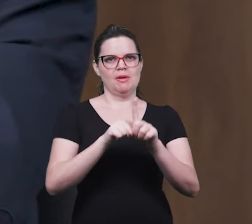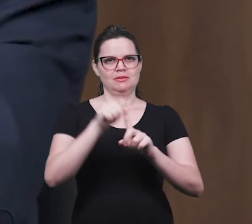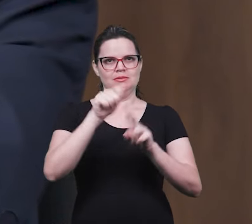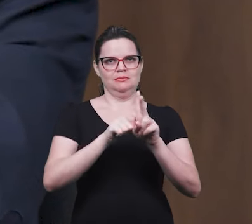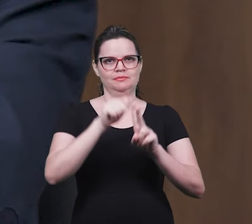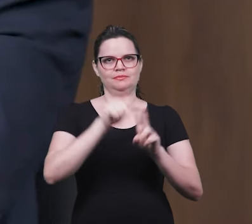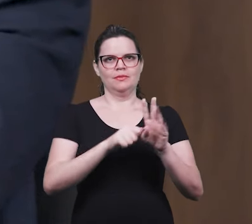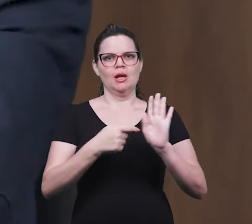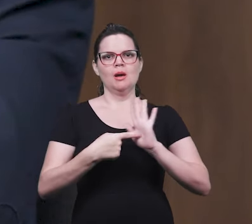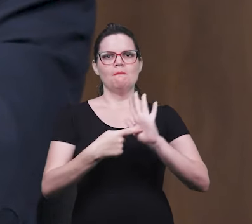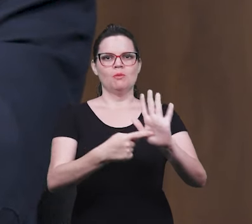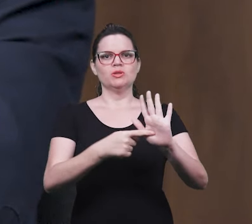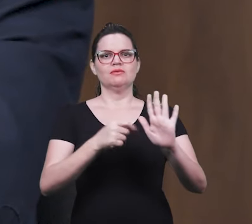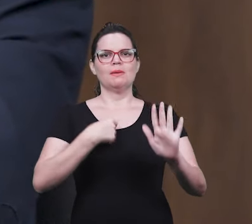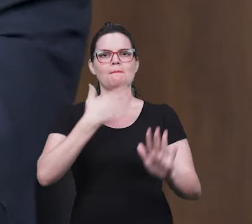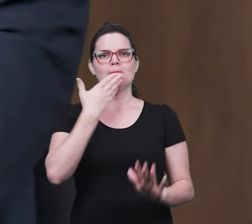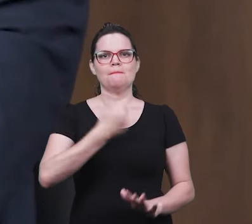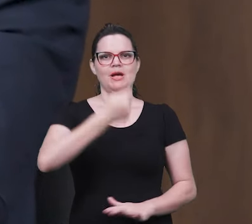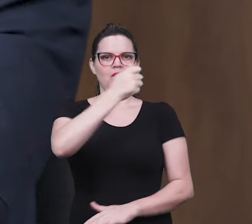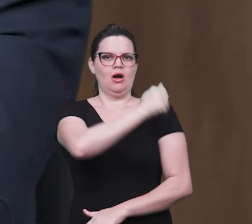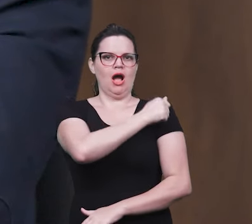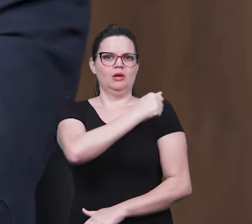os melhores alunos usavam